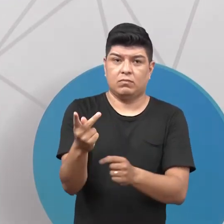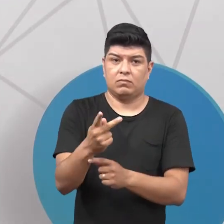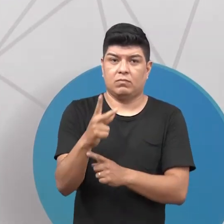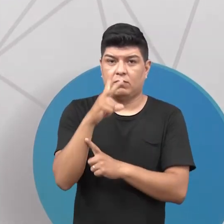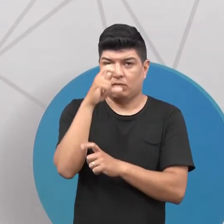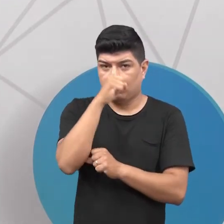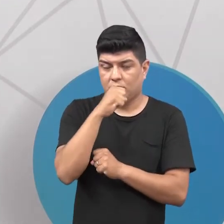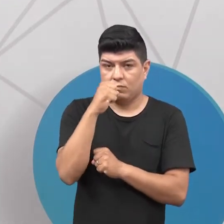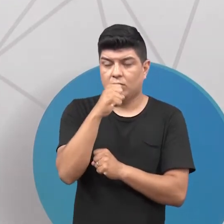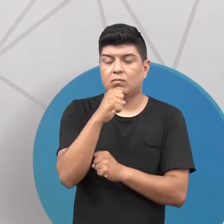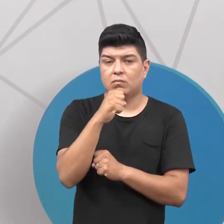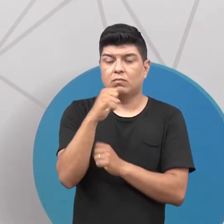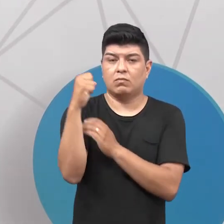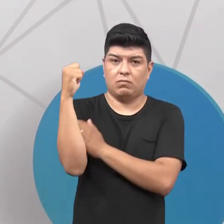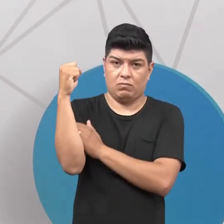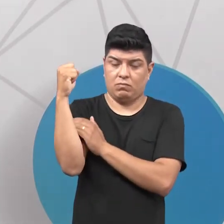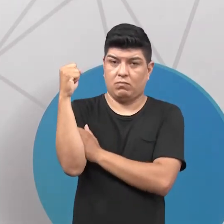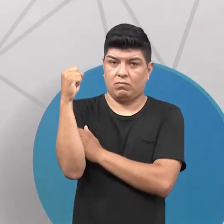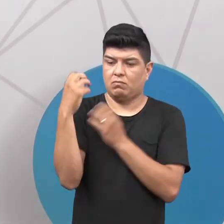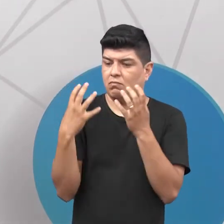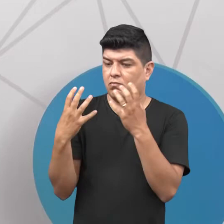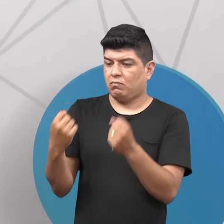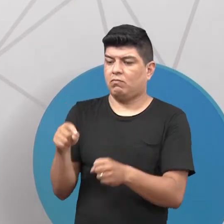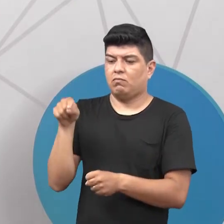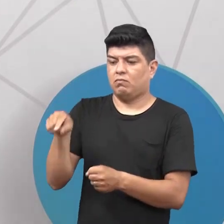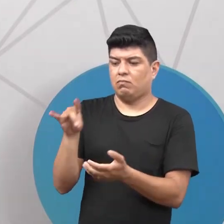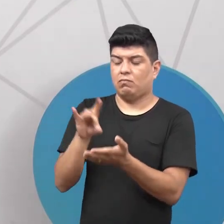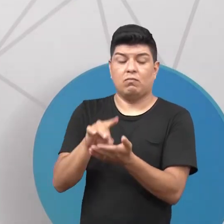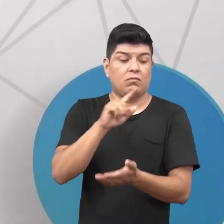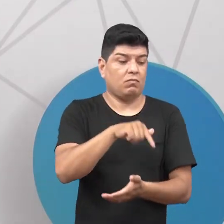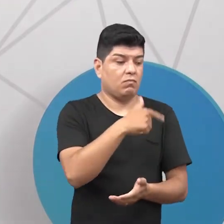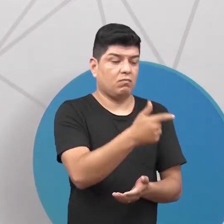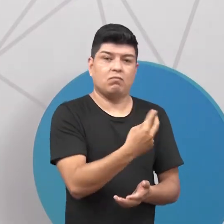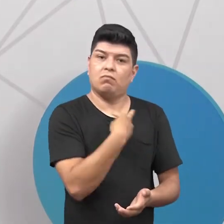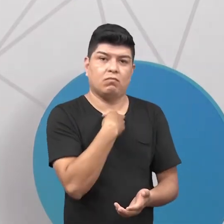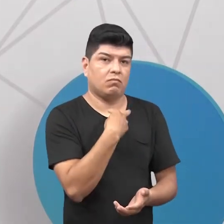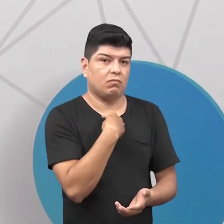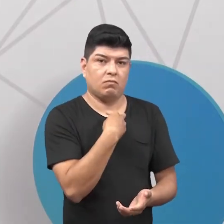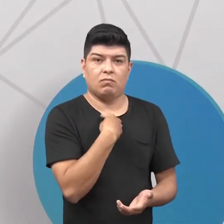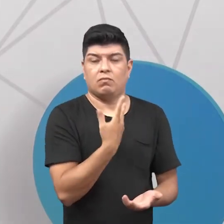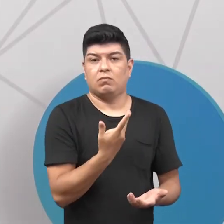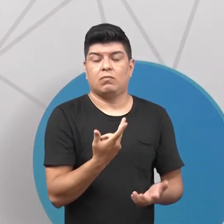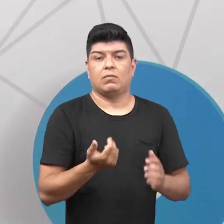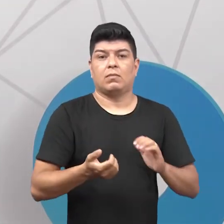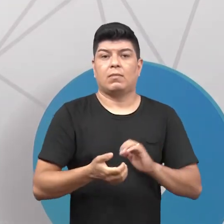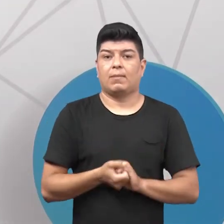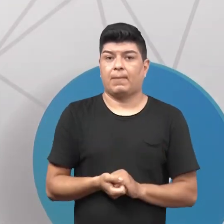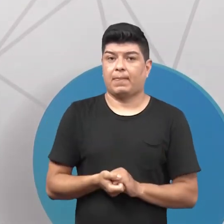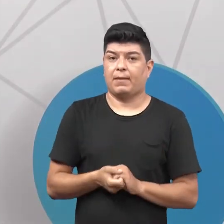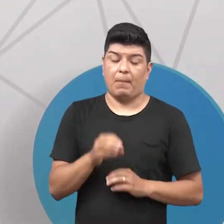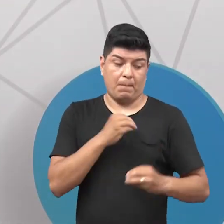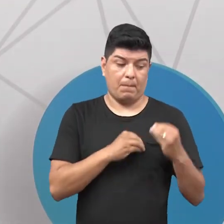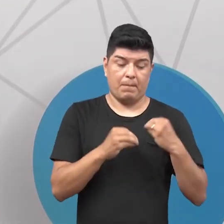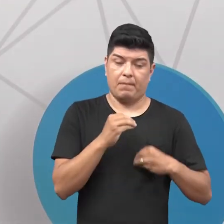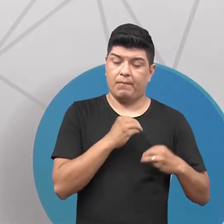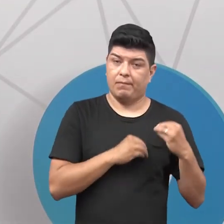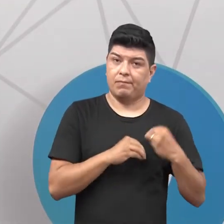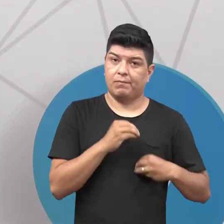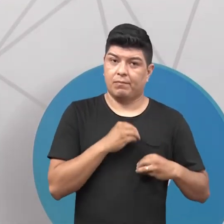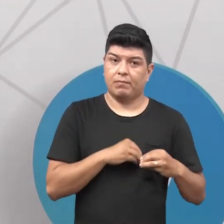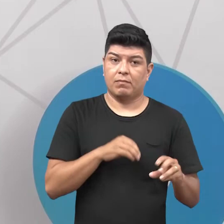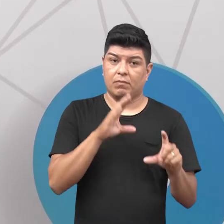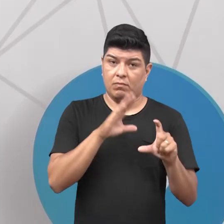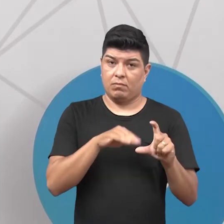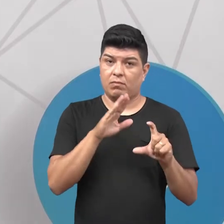forças. Ele não pode aceitar uma como verdadeira e condenar a outra como pecaminosa. Então, o mito ele ainda tem